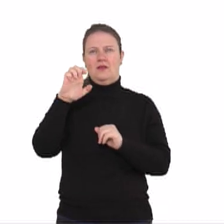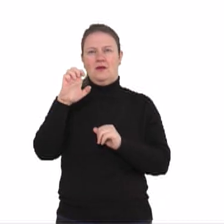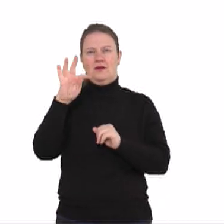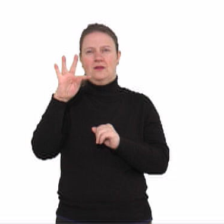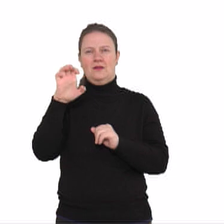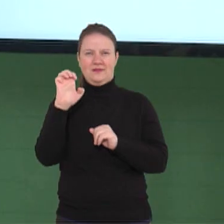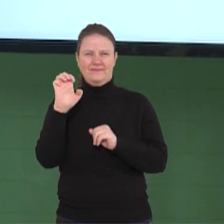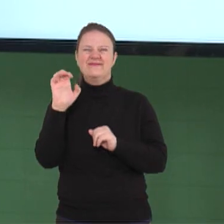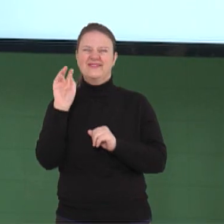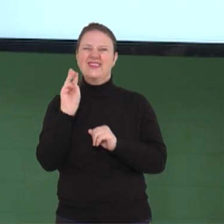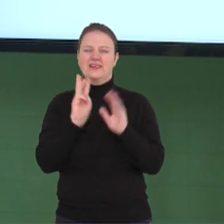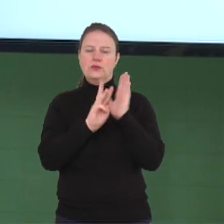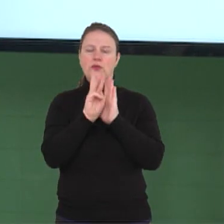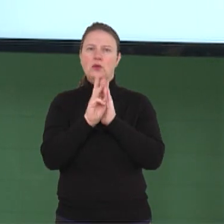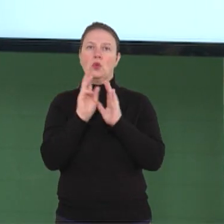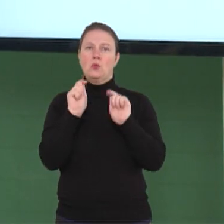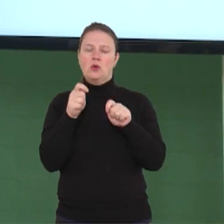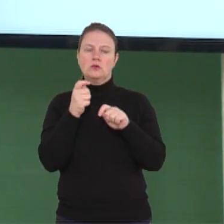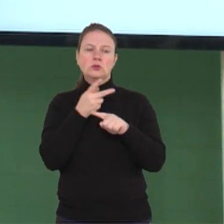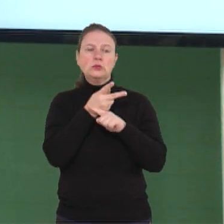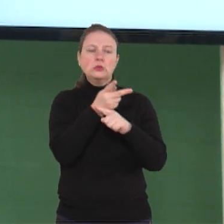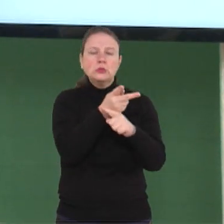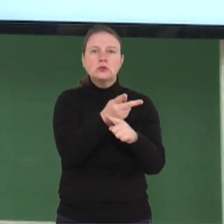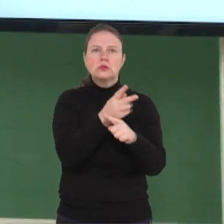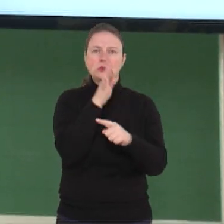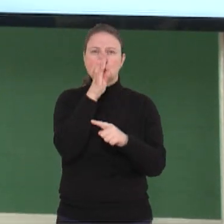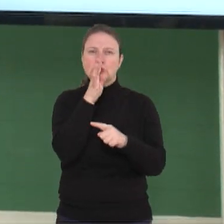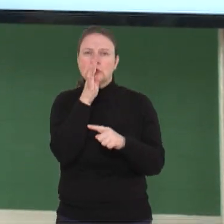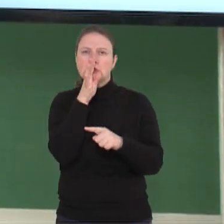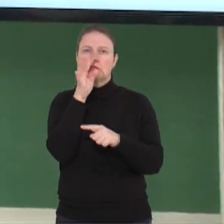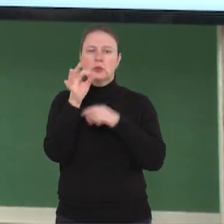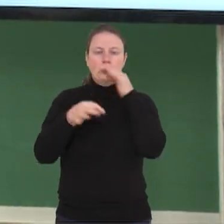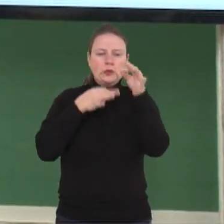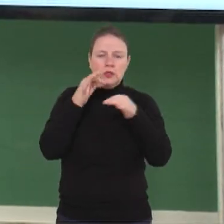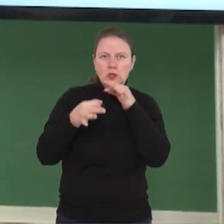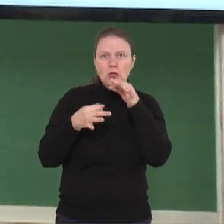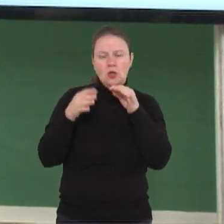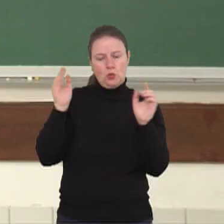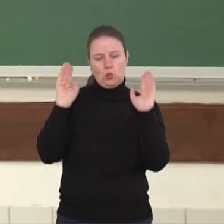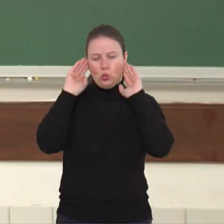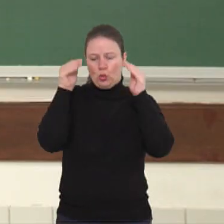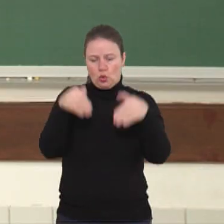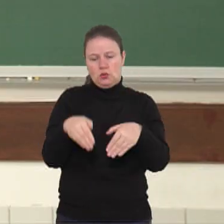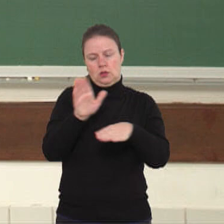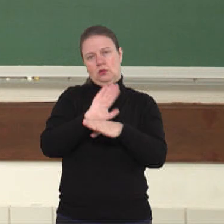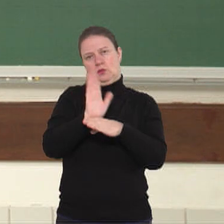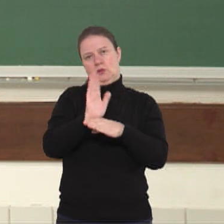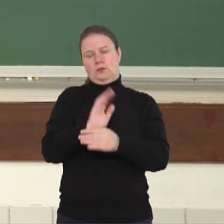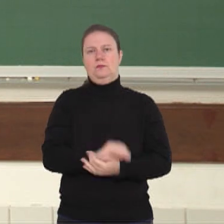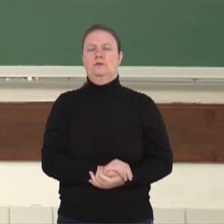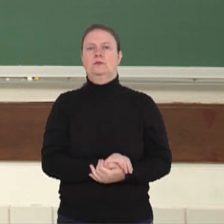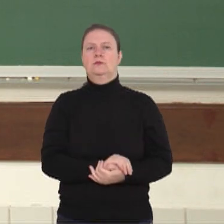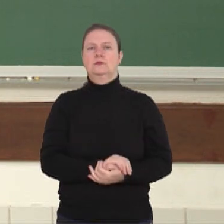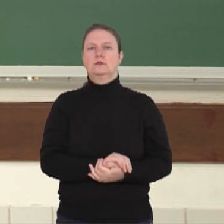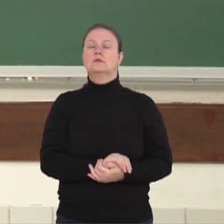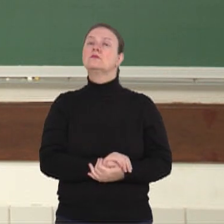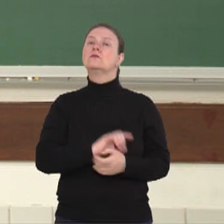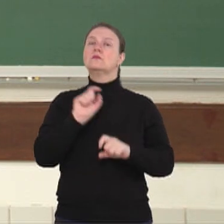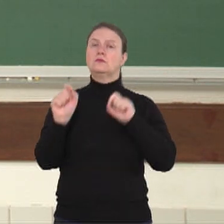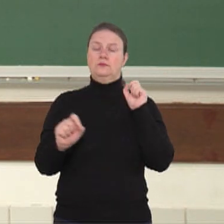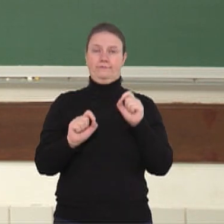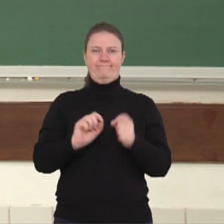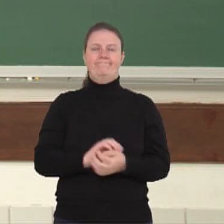www.omelete.com.br, que tem várias resenhas e críticas de filmes, ok? Tô destacando isso porque a gente vai falar sobre essa questão